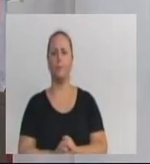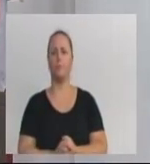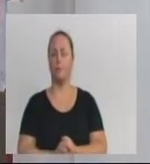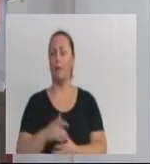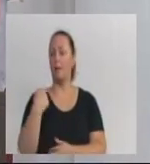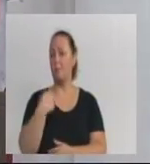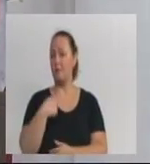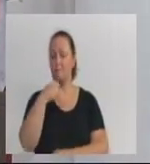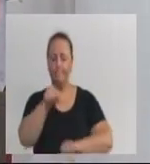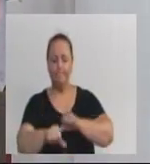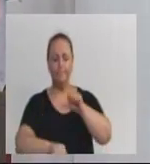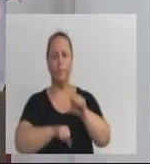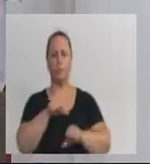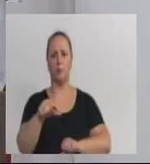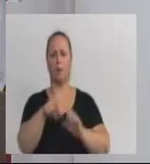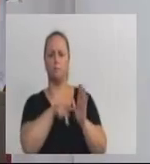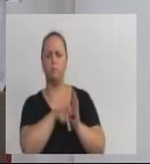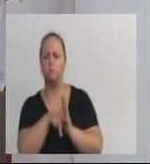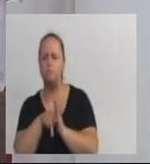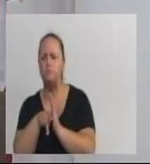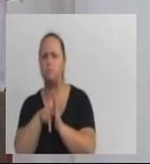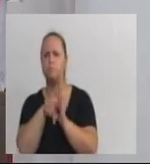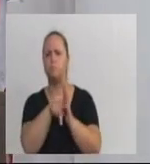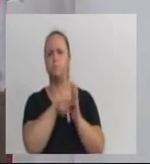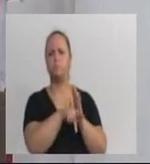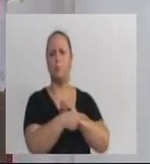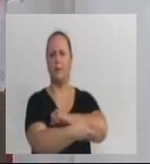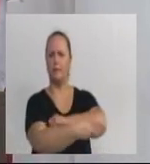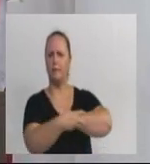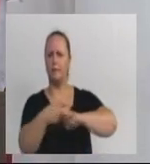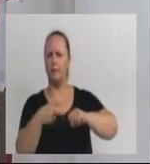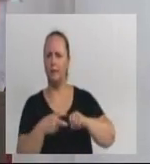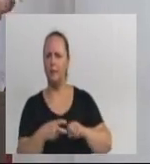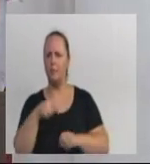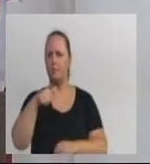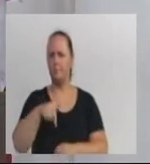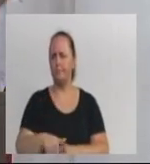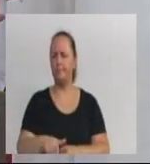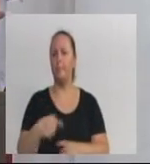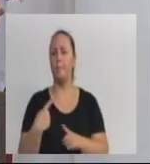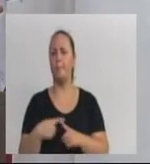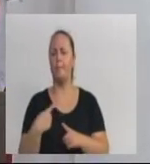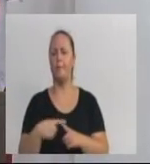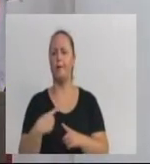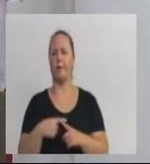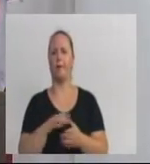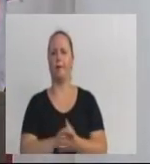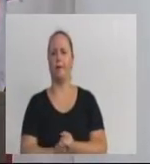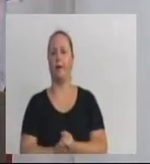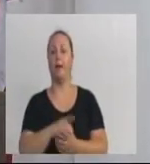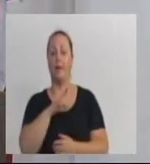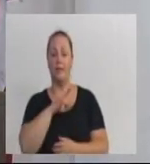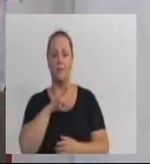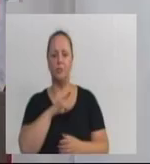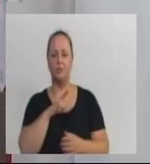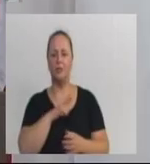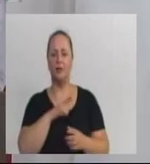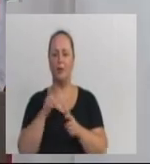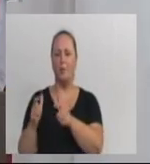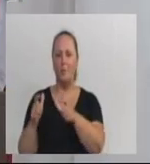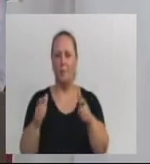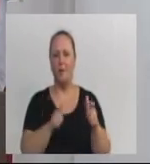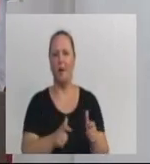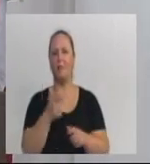de investigação criminal da Polícia Civil, que tinha muito mais possibilidades e quadros para poder priorizar